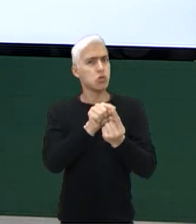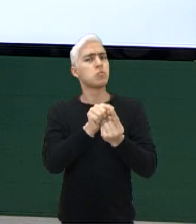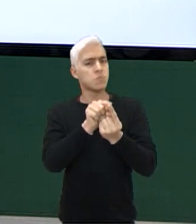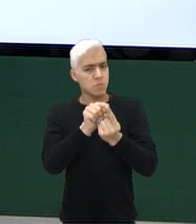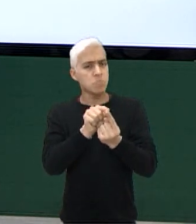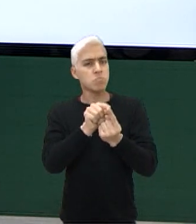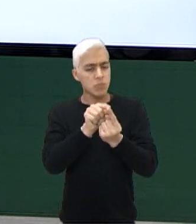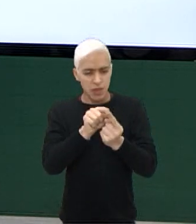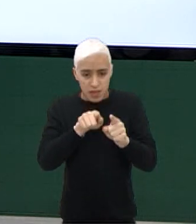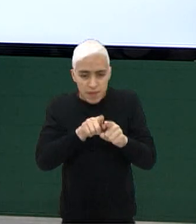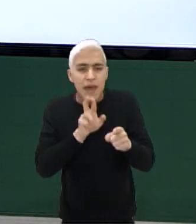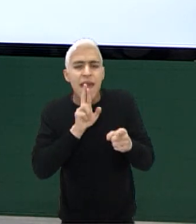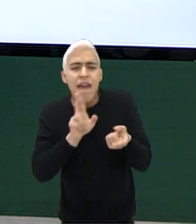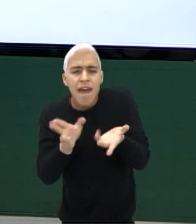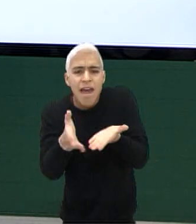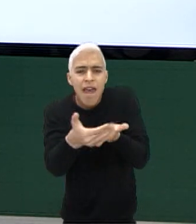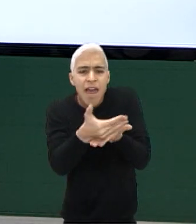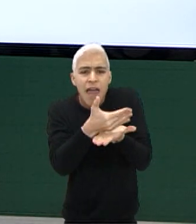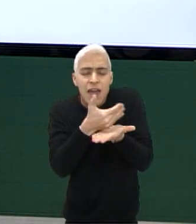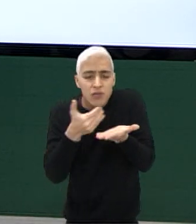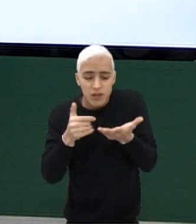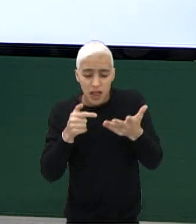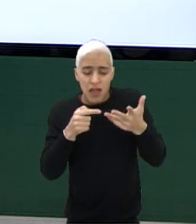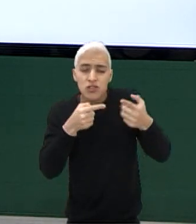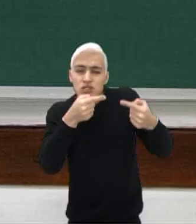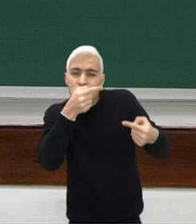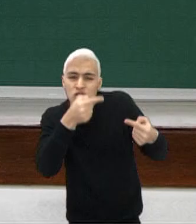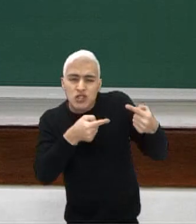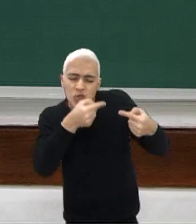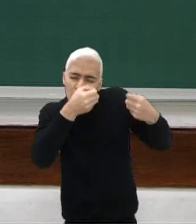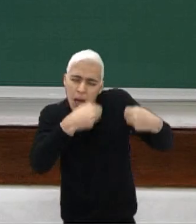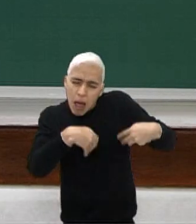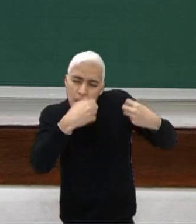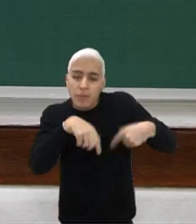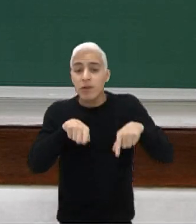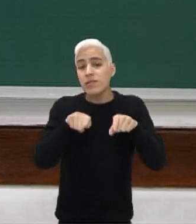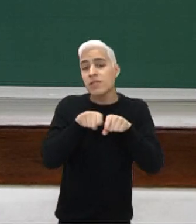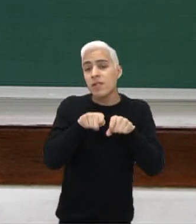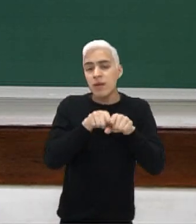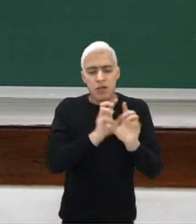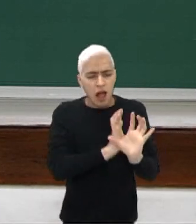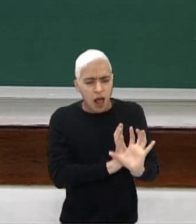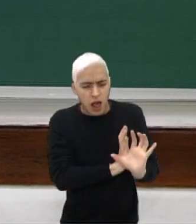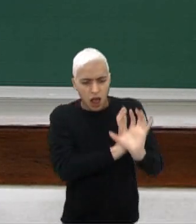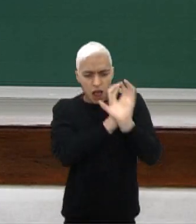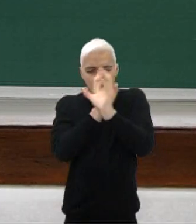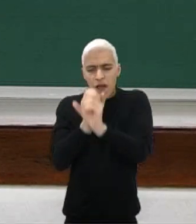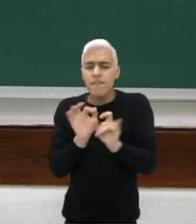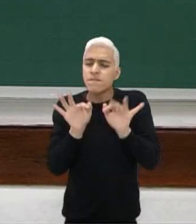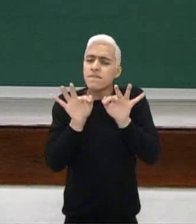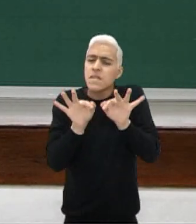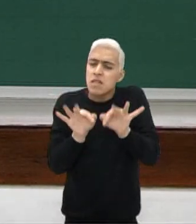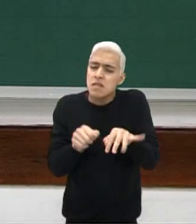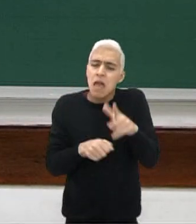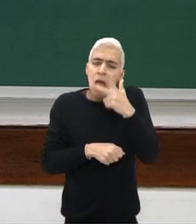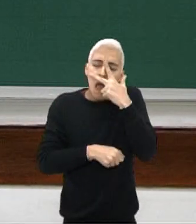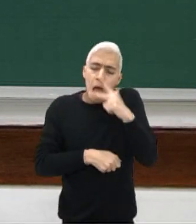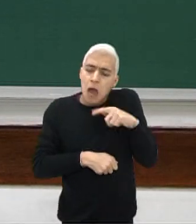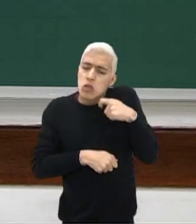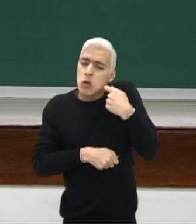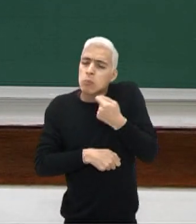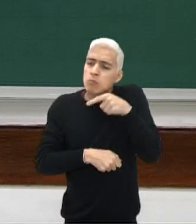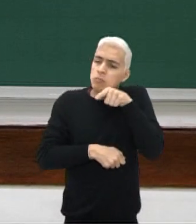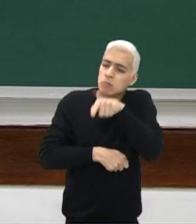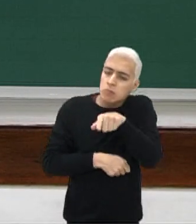objetivos, resultados, discussão e as considerações finais. O que a